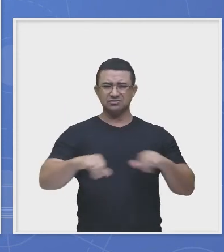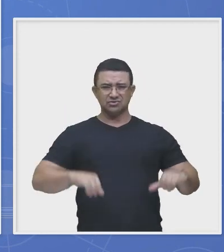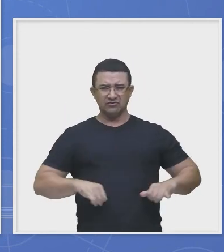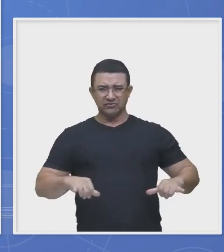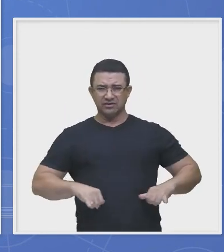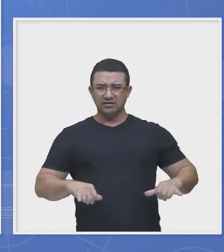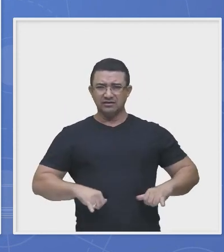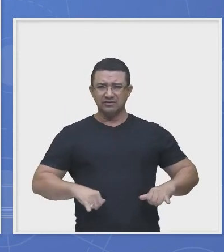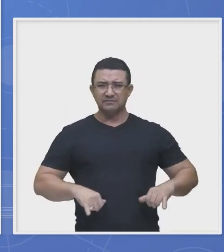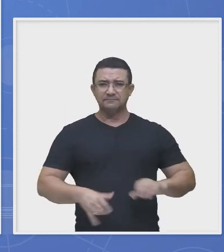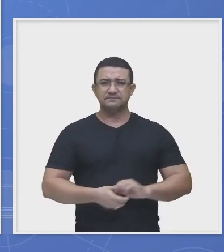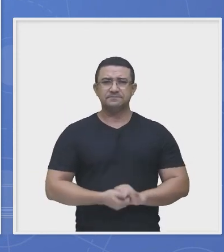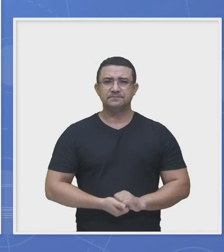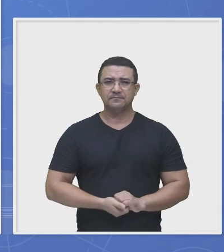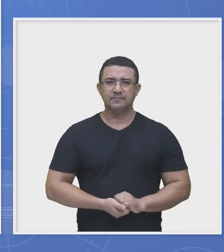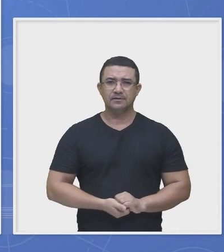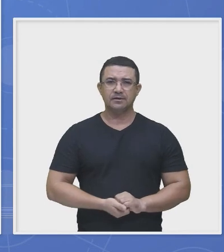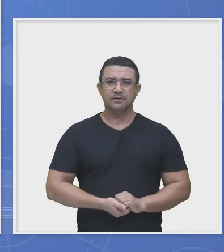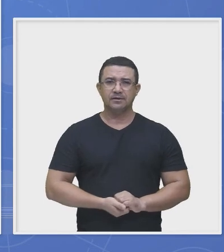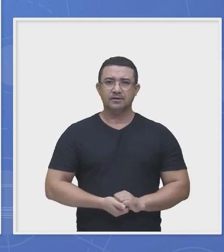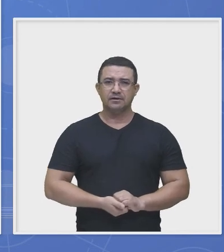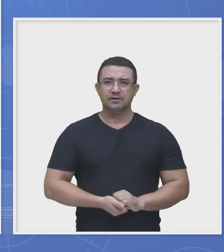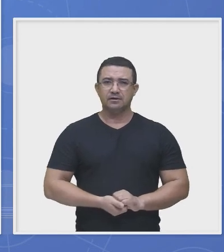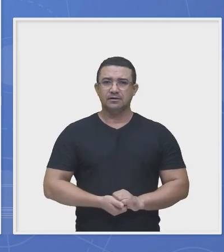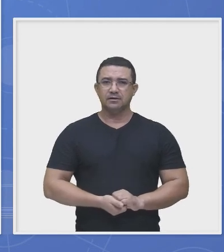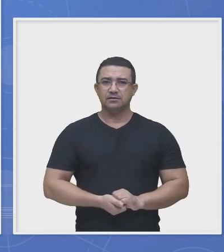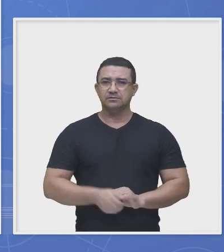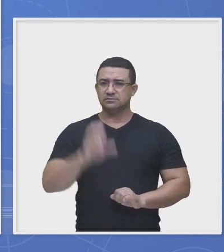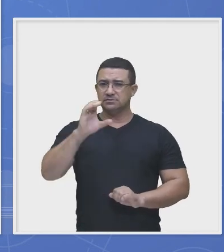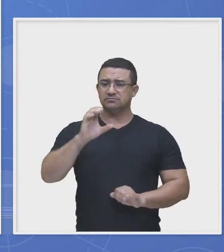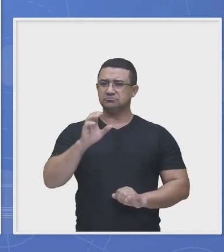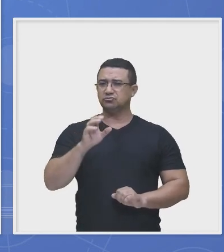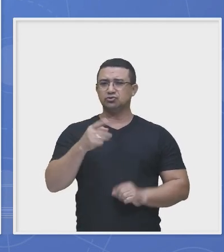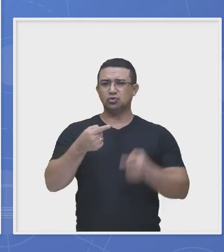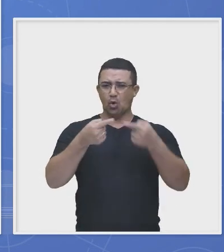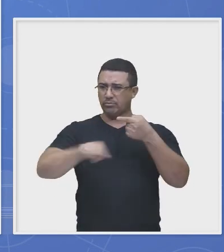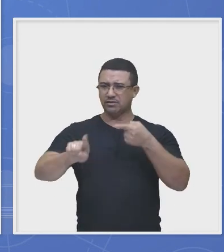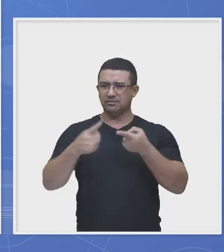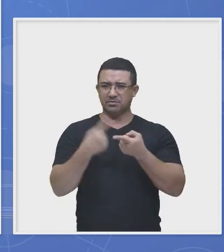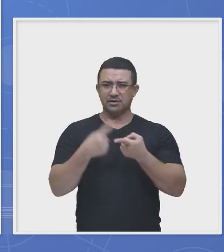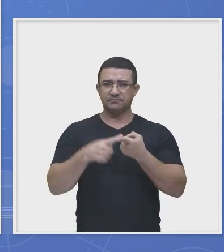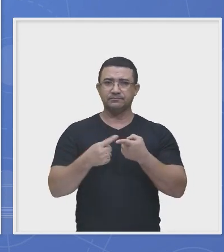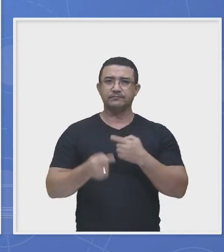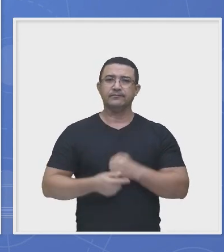a infância. O escritor, ele, olha só, na letra C, por que não pode ser?